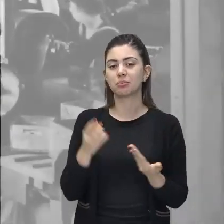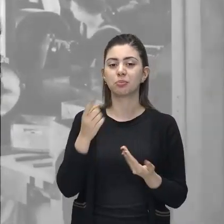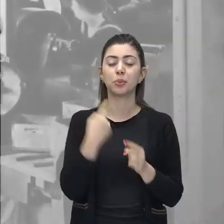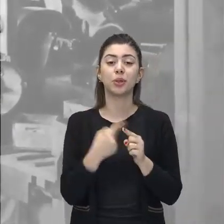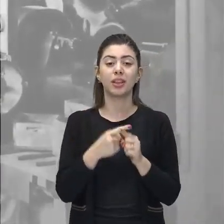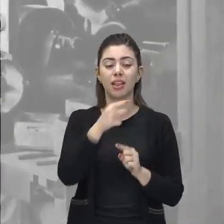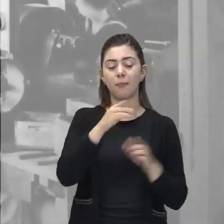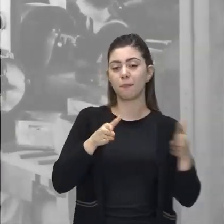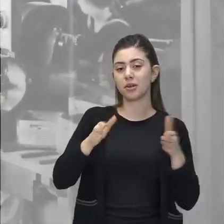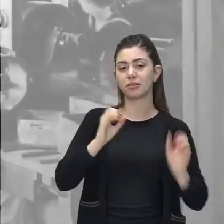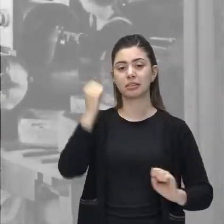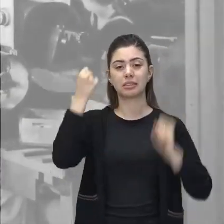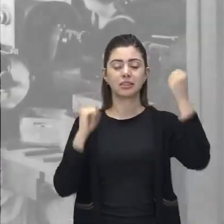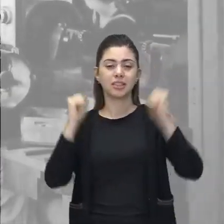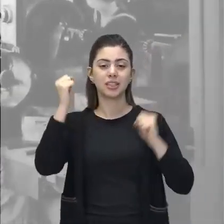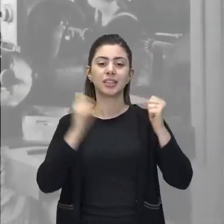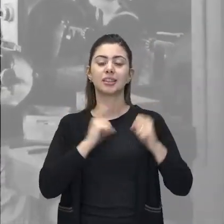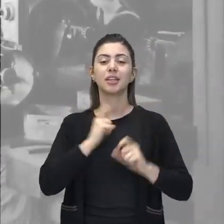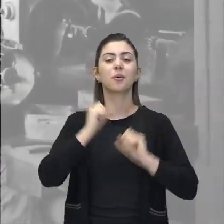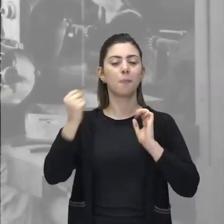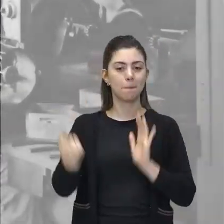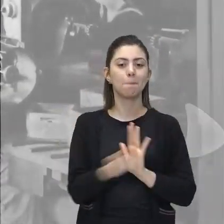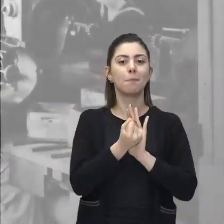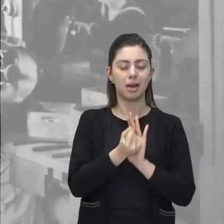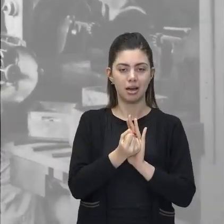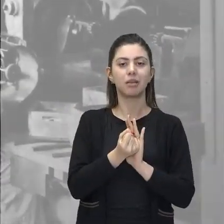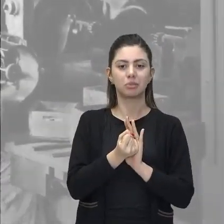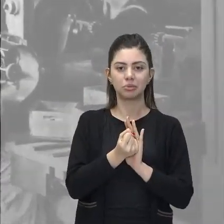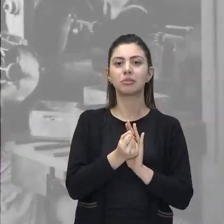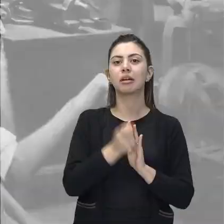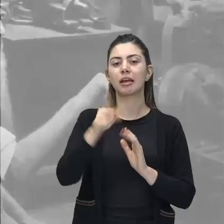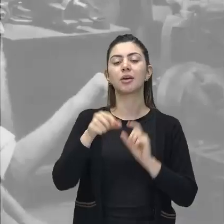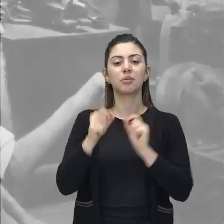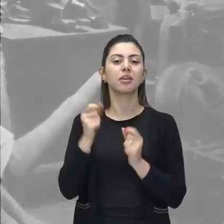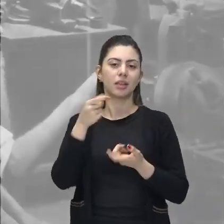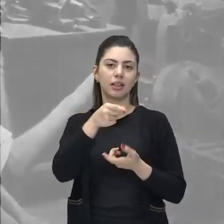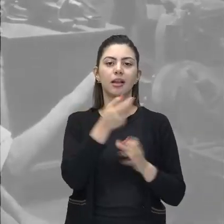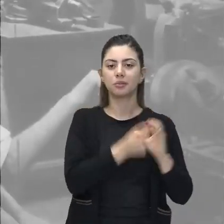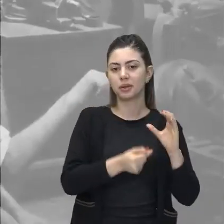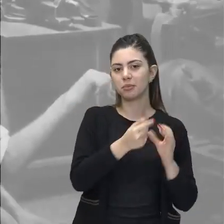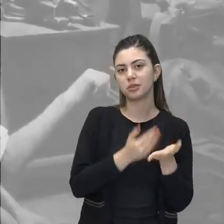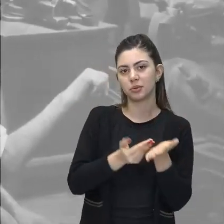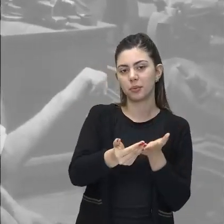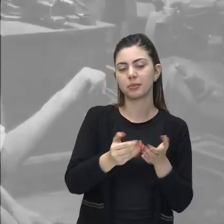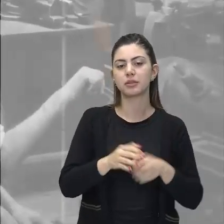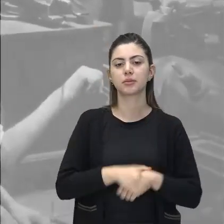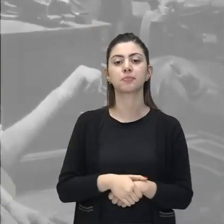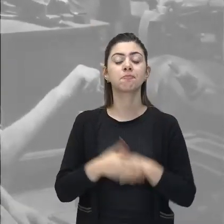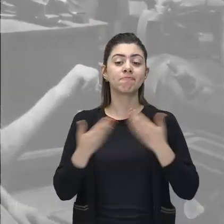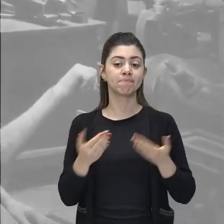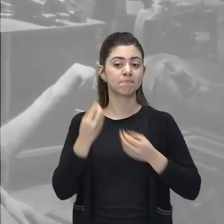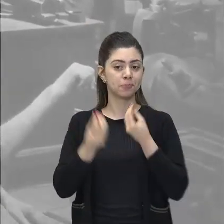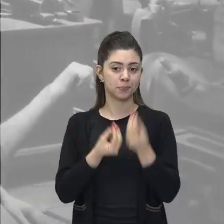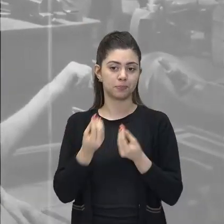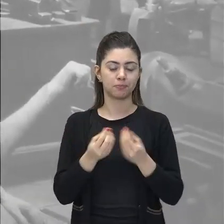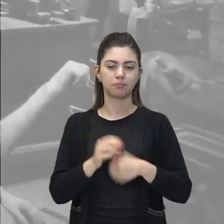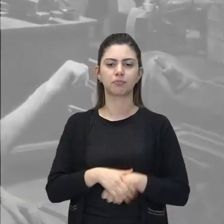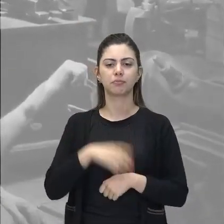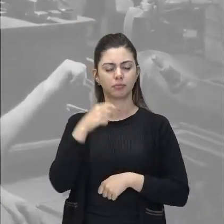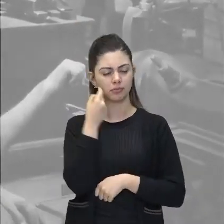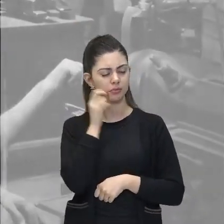industrialização, ela é um grande símbolo aí do capitalismo que está surgindo. Então, o que acontece? Ao ver,